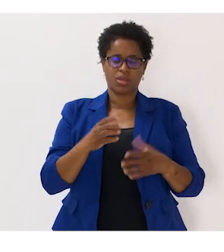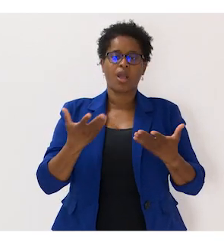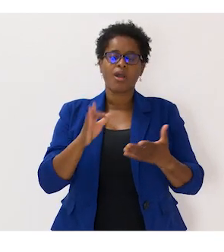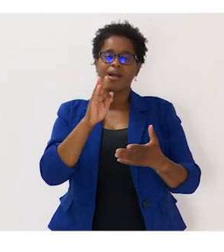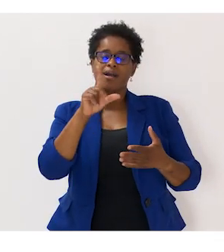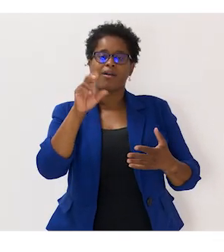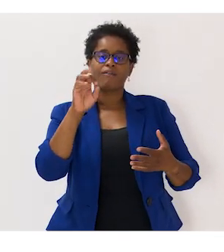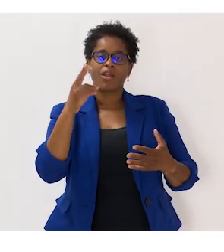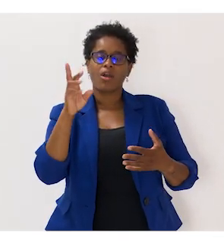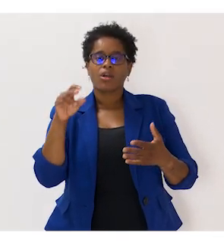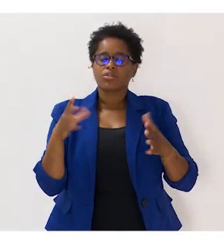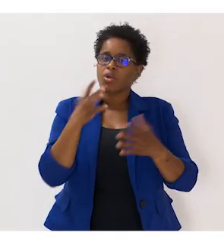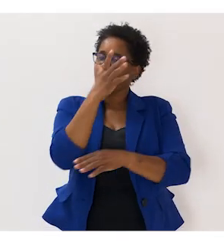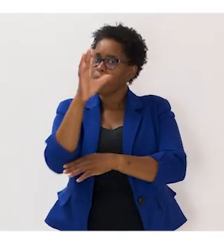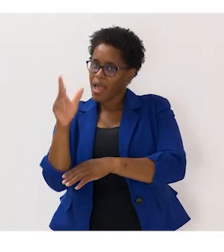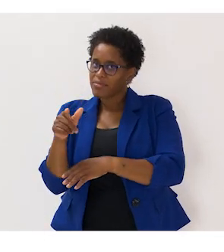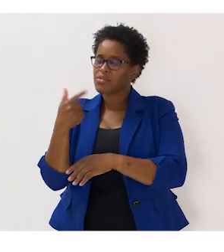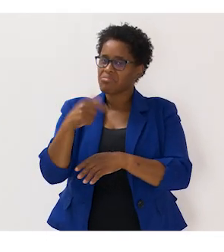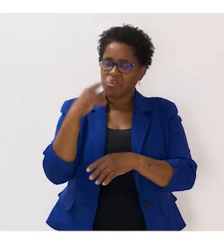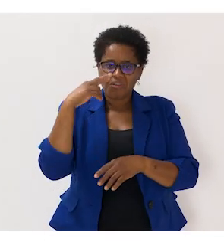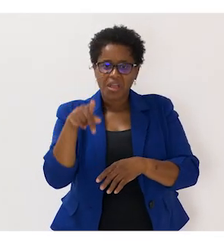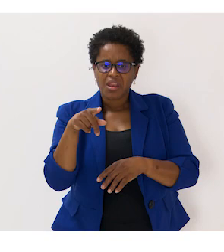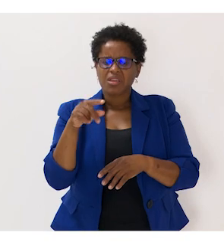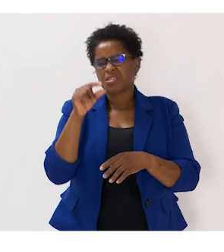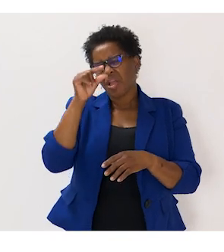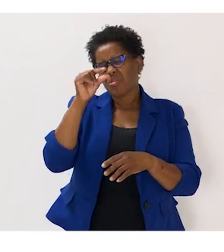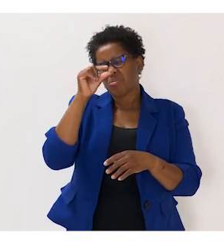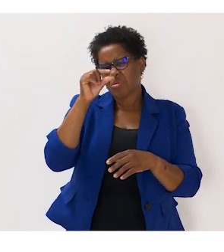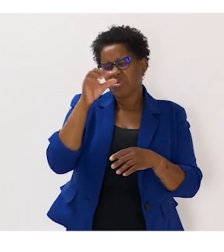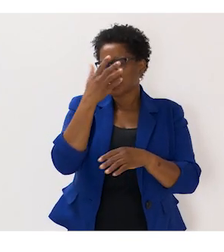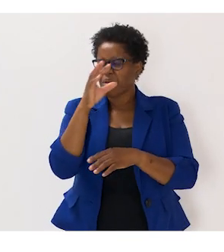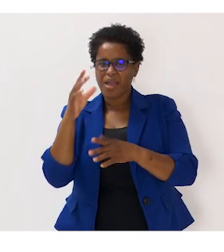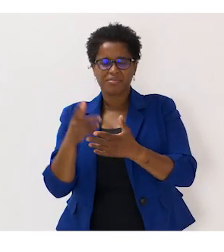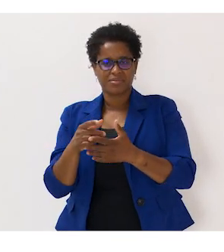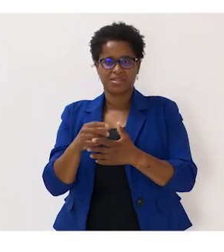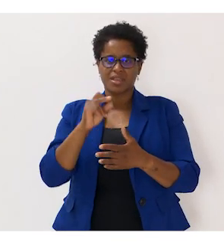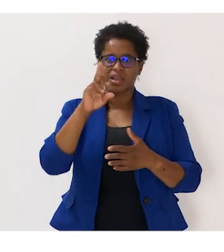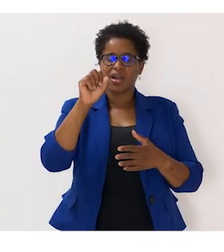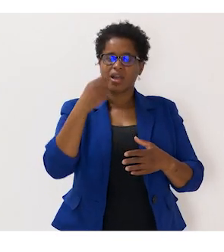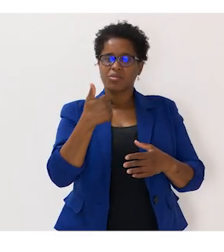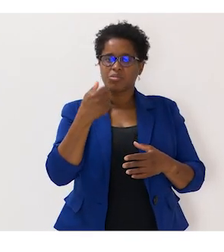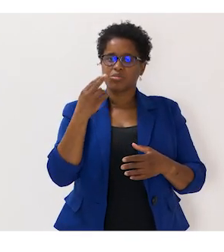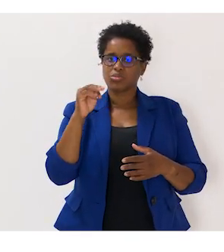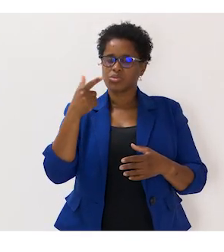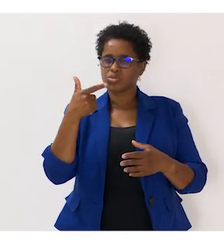flora, ou seja, a diversidade de plantas que nós vamos encontrar ali, são gramíneas e alguns arbustos.